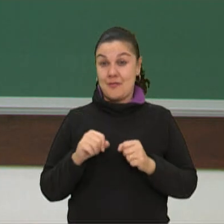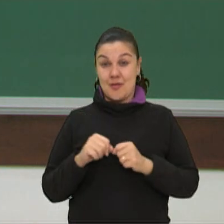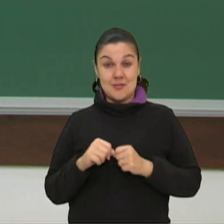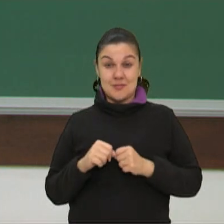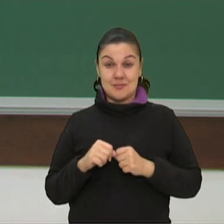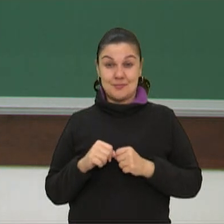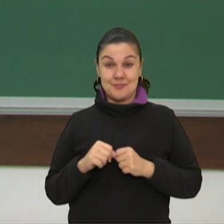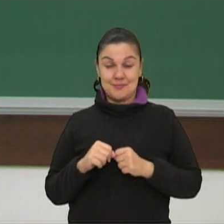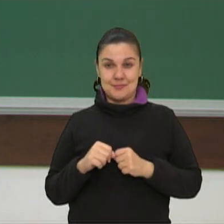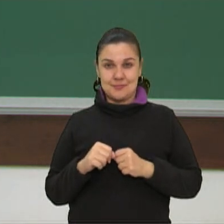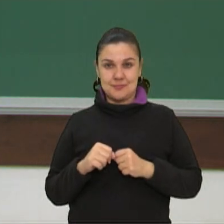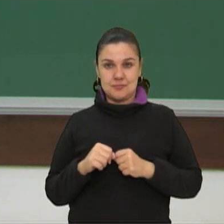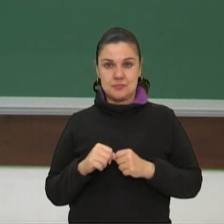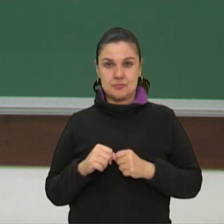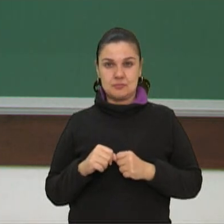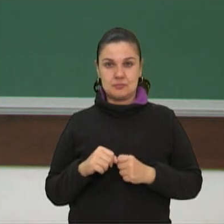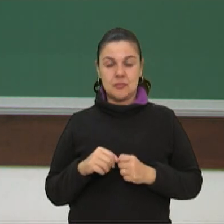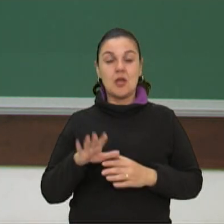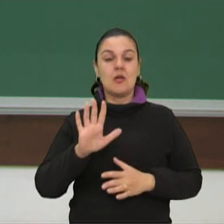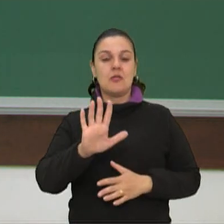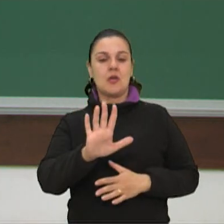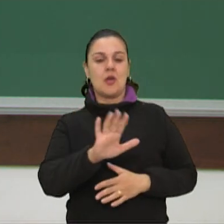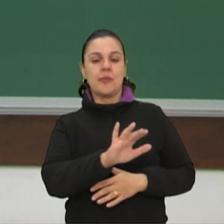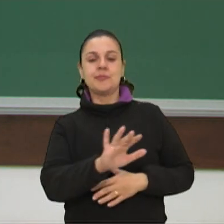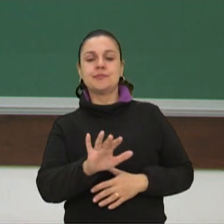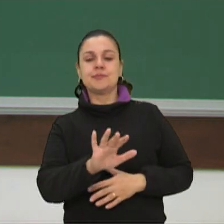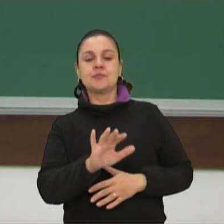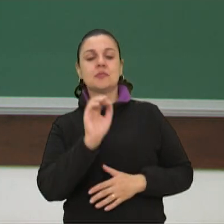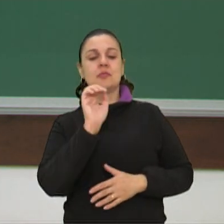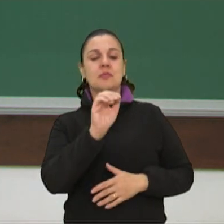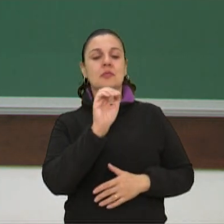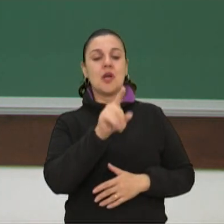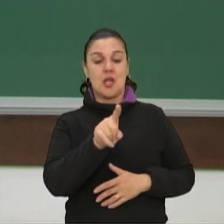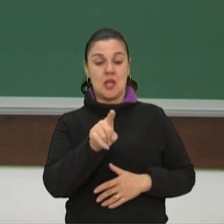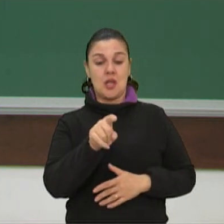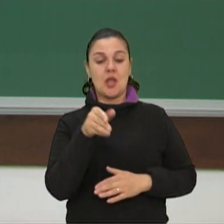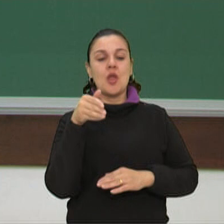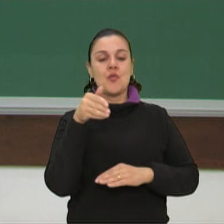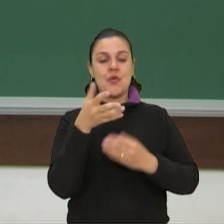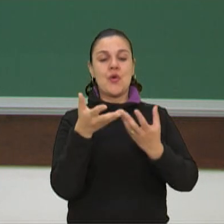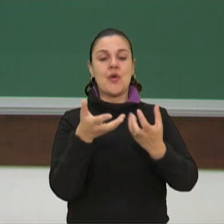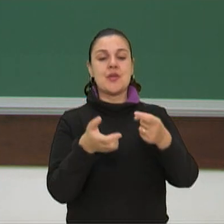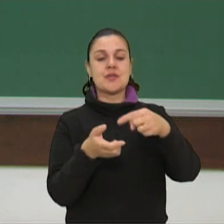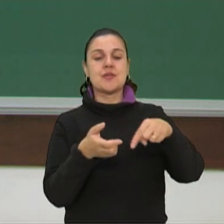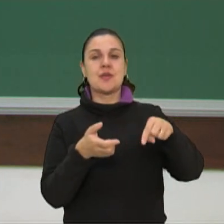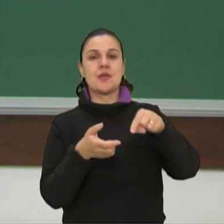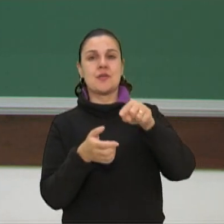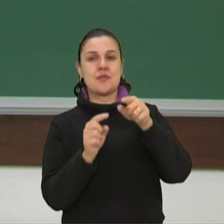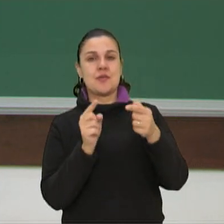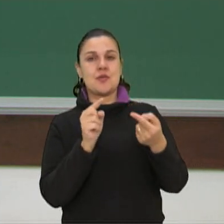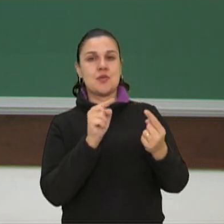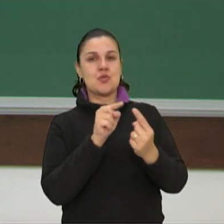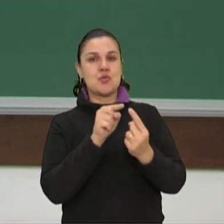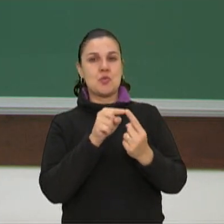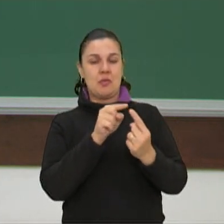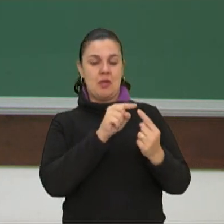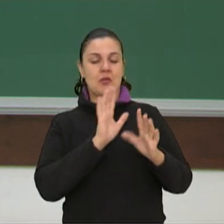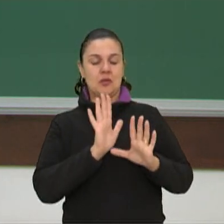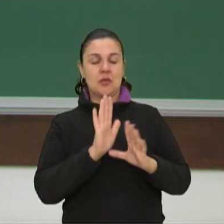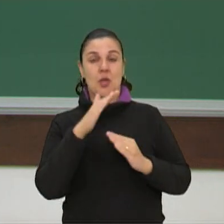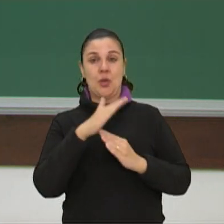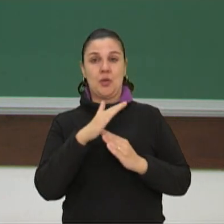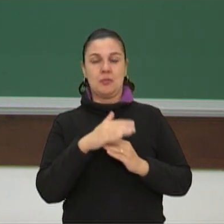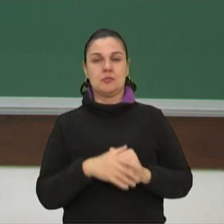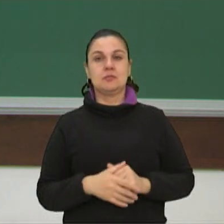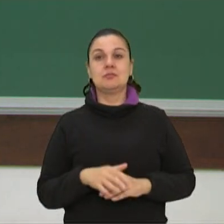Assumar fez? Sinalizou para os revoltosos: eu vou atender as exigências de vocês, dá um tempo para mim.